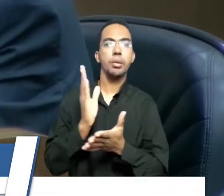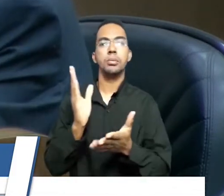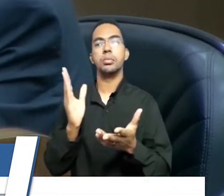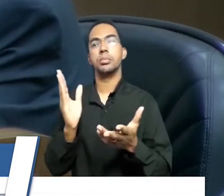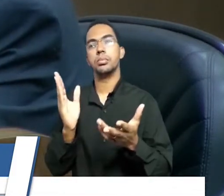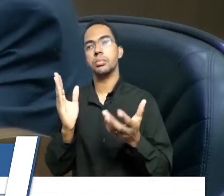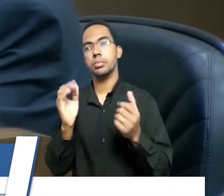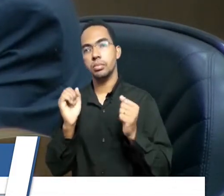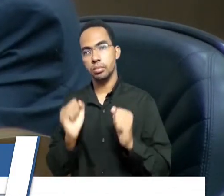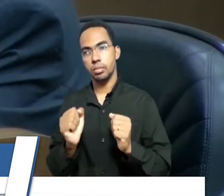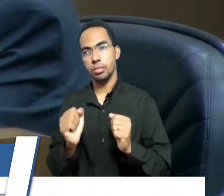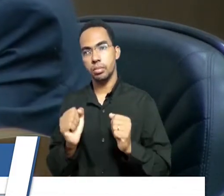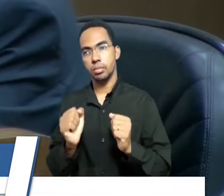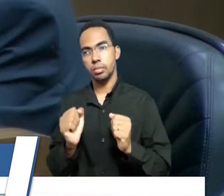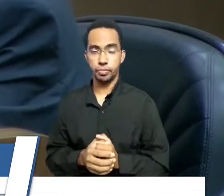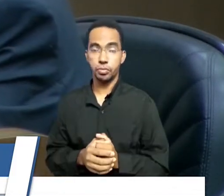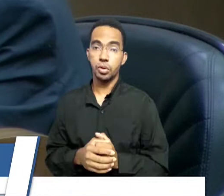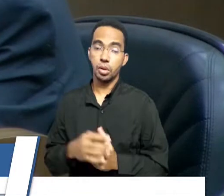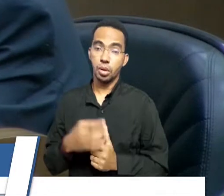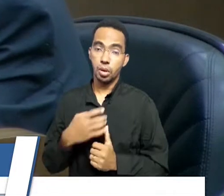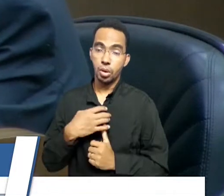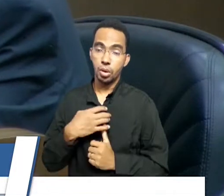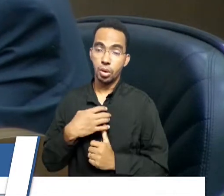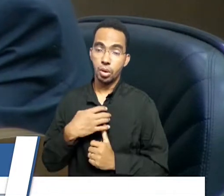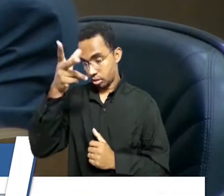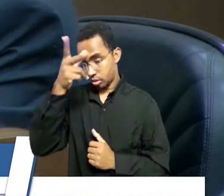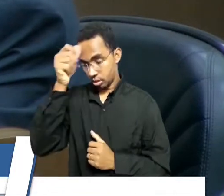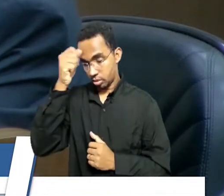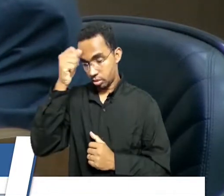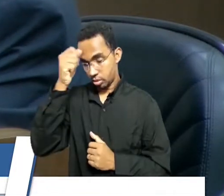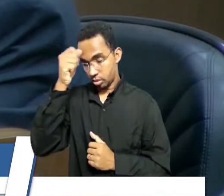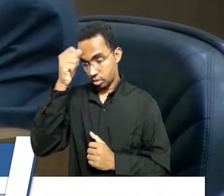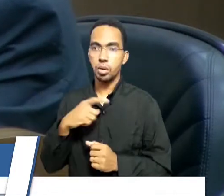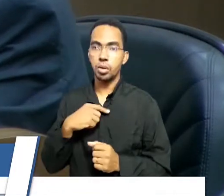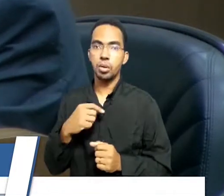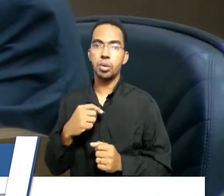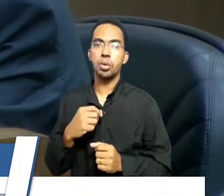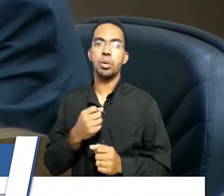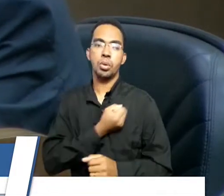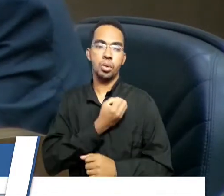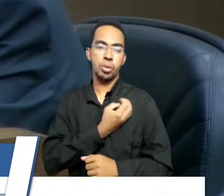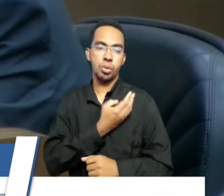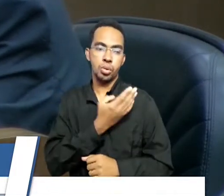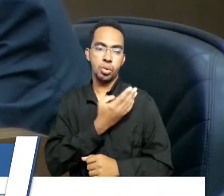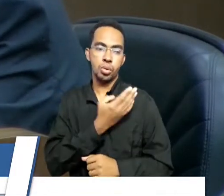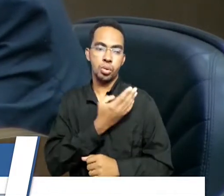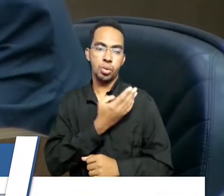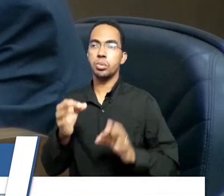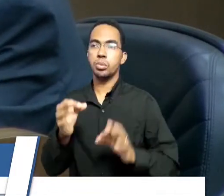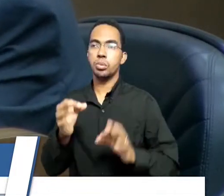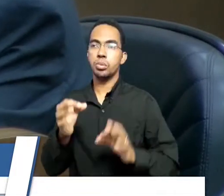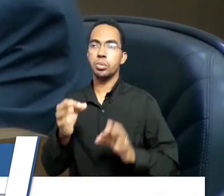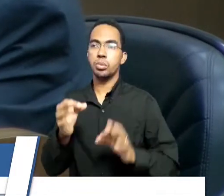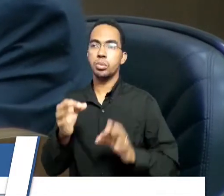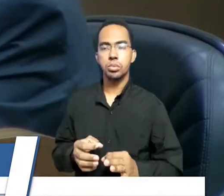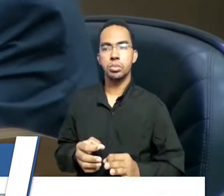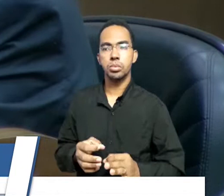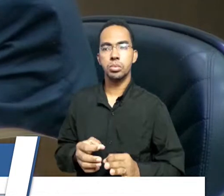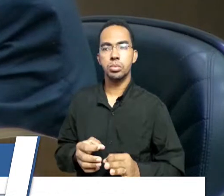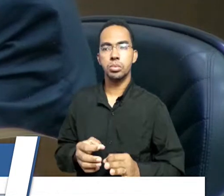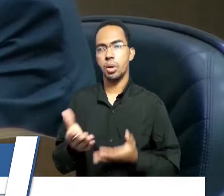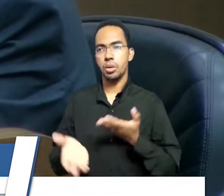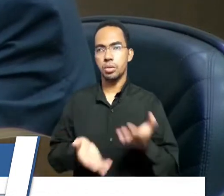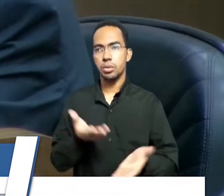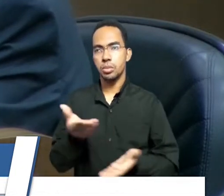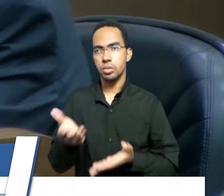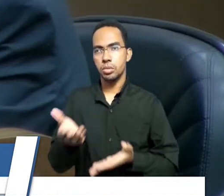Pelo jeito, a prefeitura está com os índices satisfatórios, com o número de servidores, na